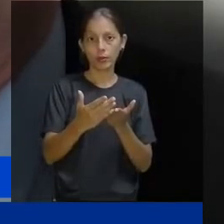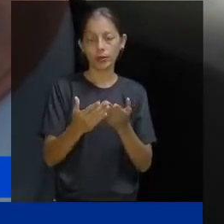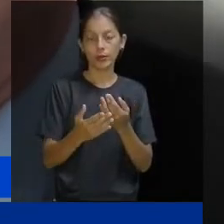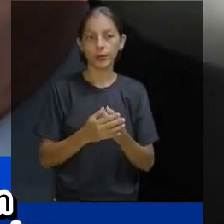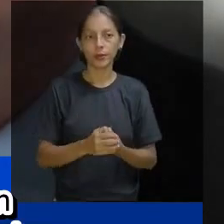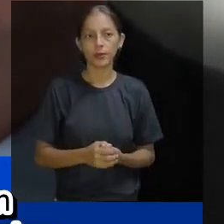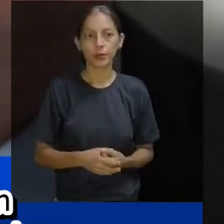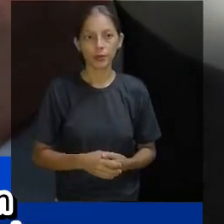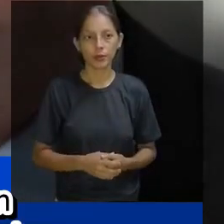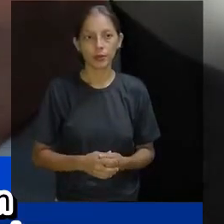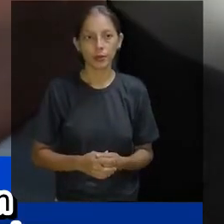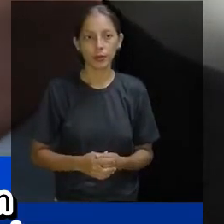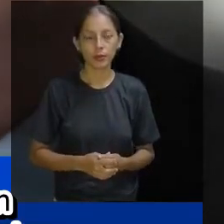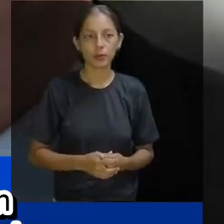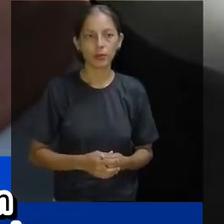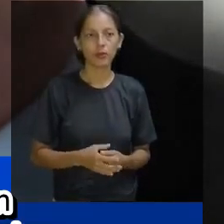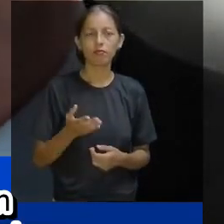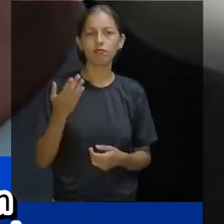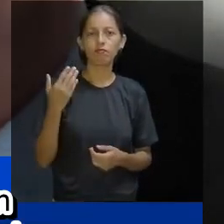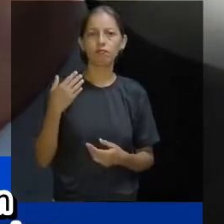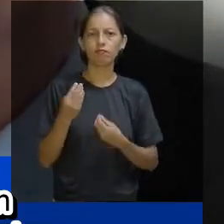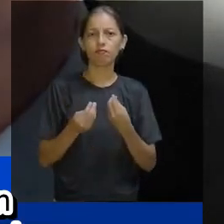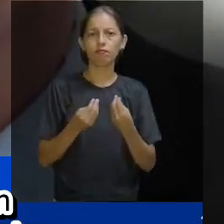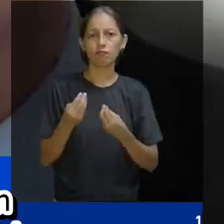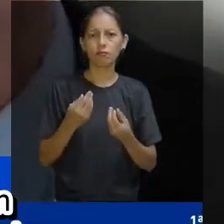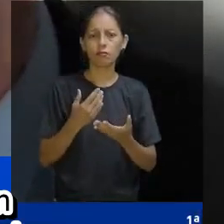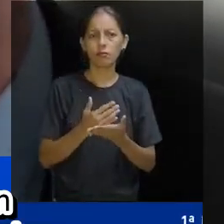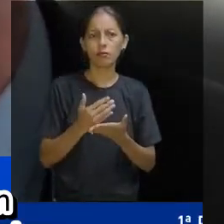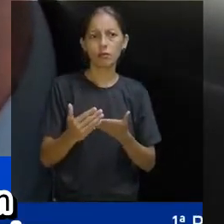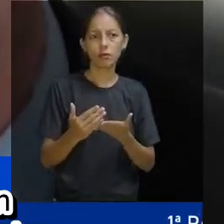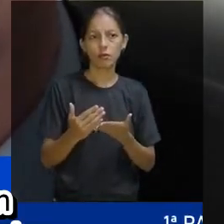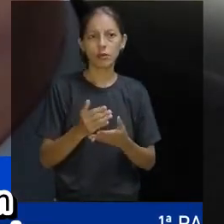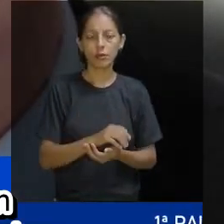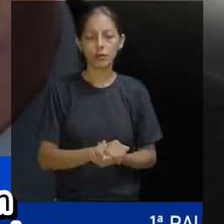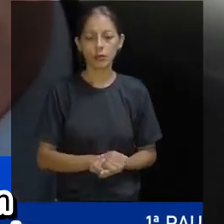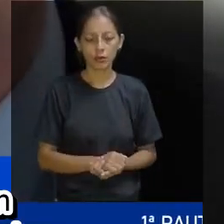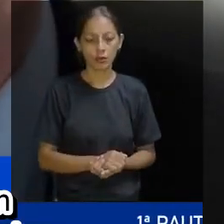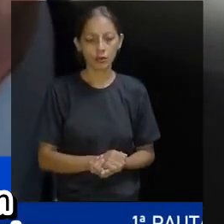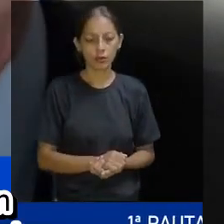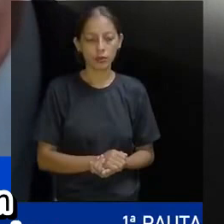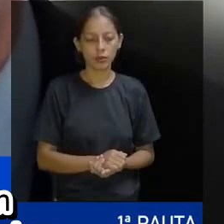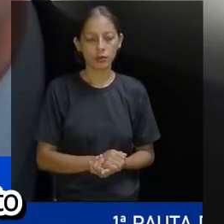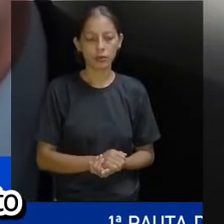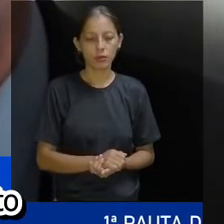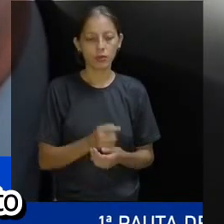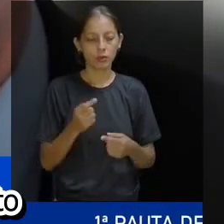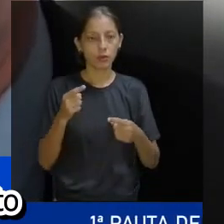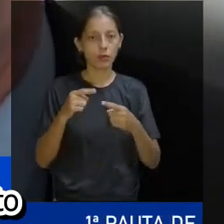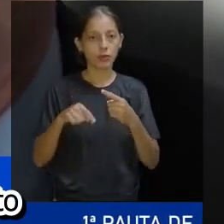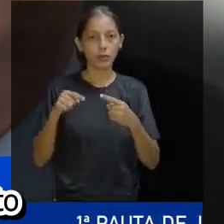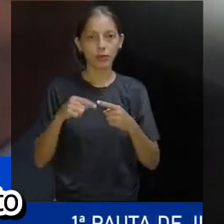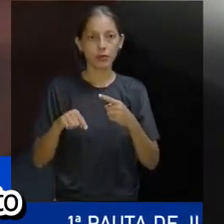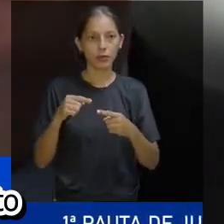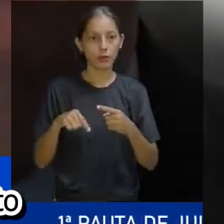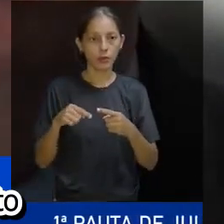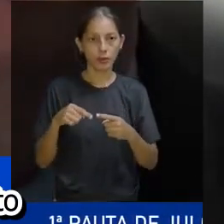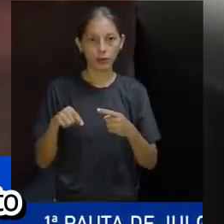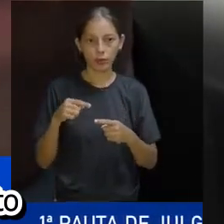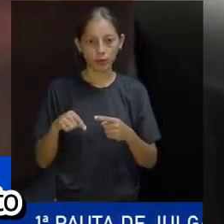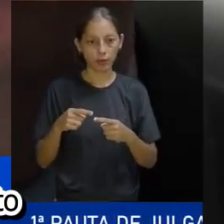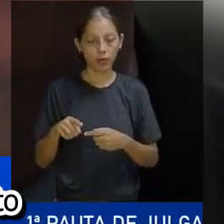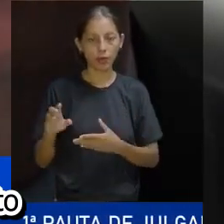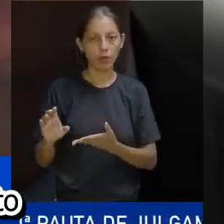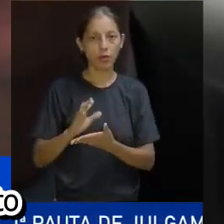eleita. No mérito, inicialmente, o impugnado Raifran Macedo Barroso expôs que, abre aspas, não geriu ou influenciou na divisão do Fundo